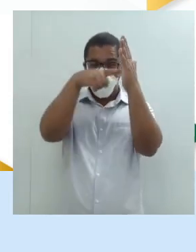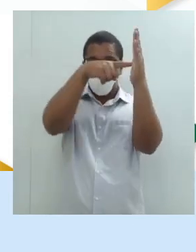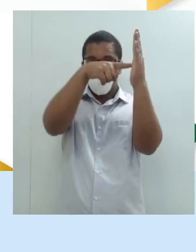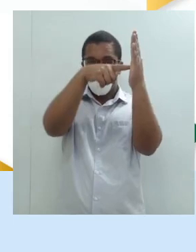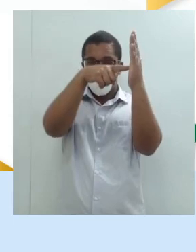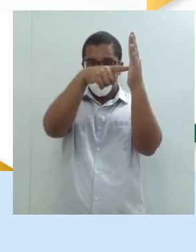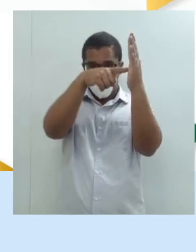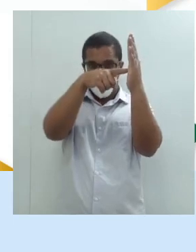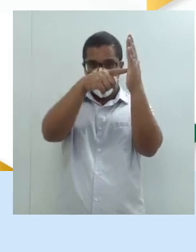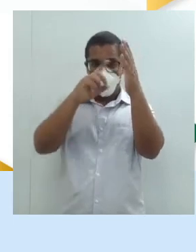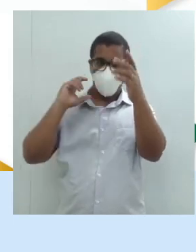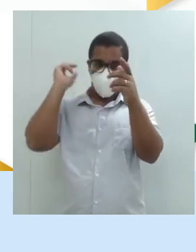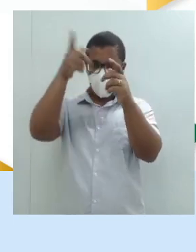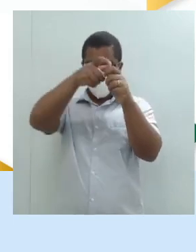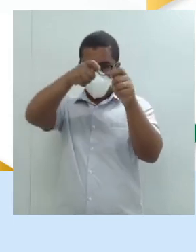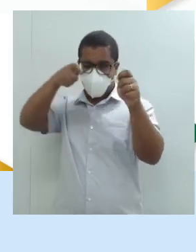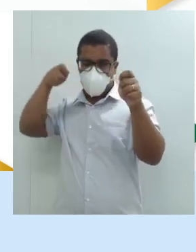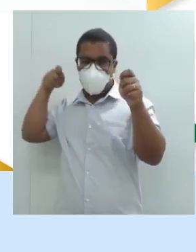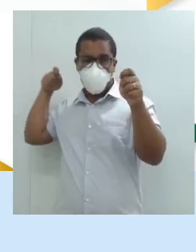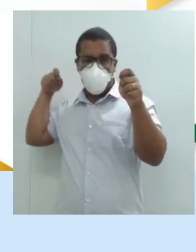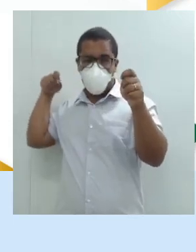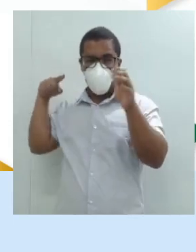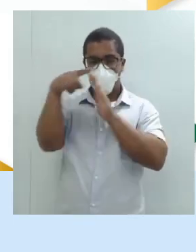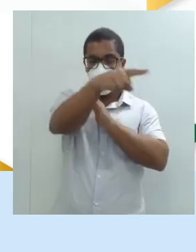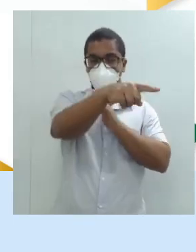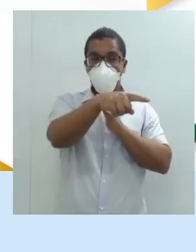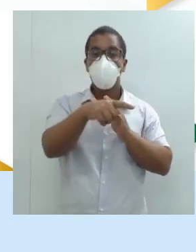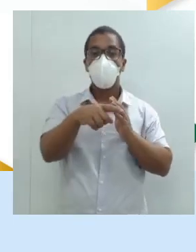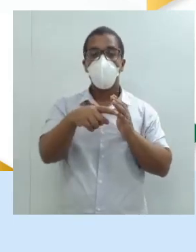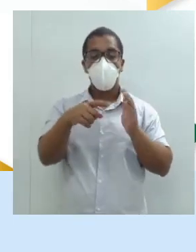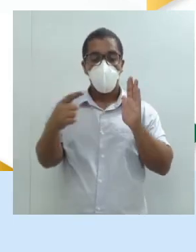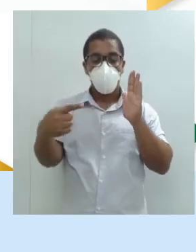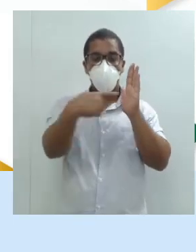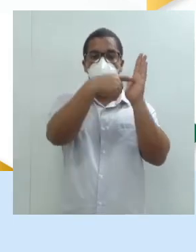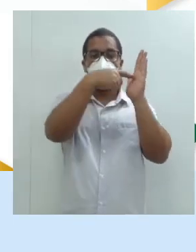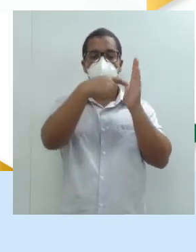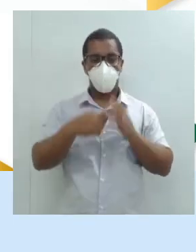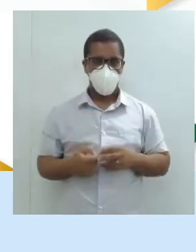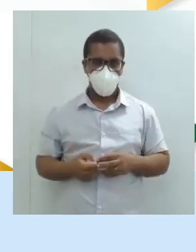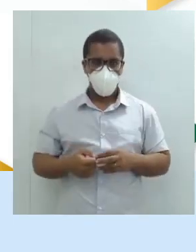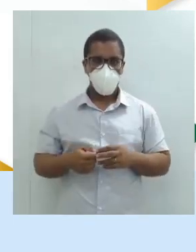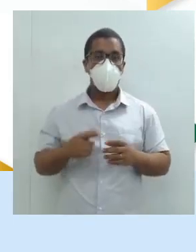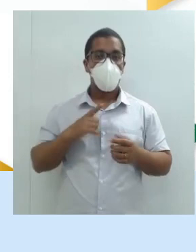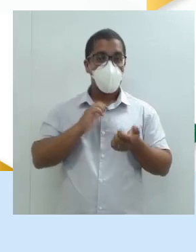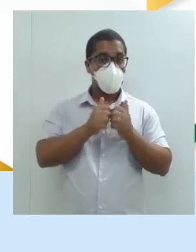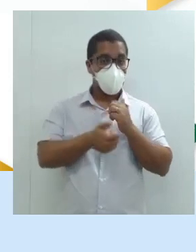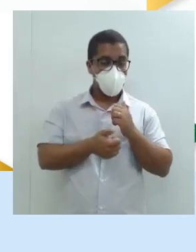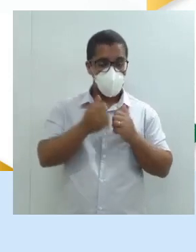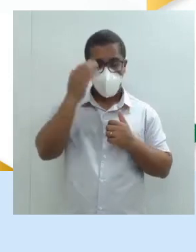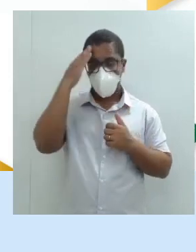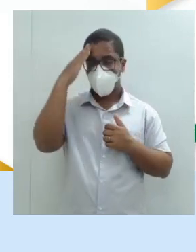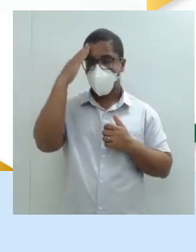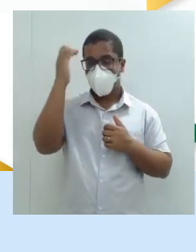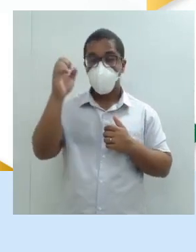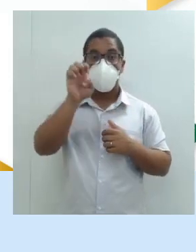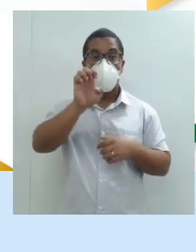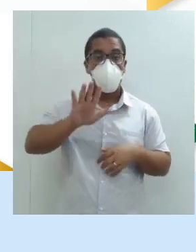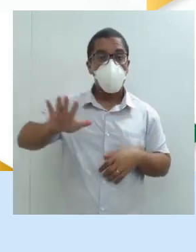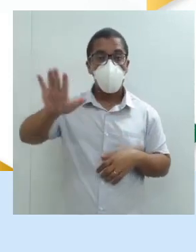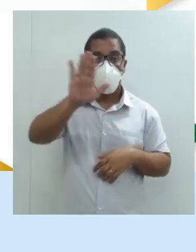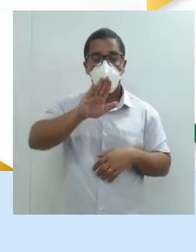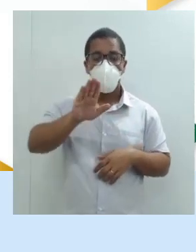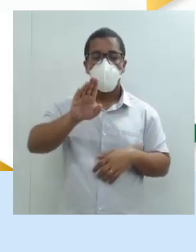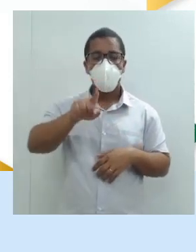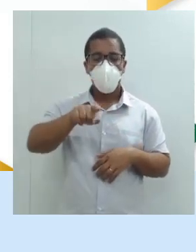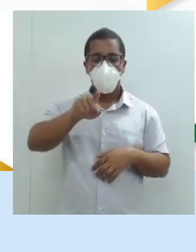arco e flecha. Não sei se vocês conhecem, mas existe um esporte muito famoso, principalmente na Europa, que é a